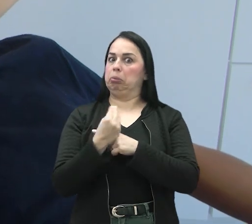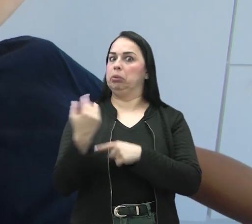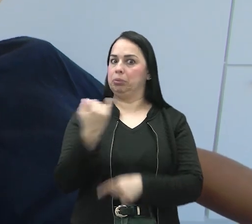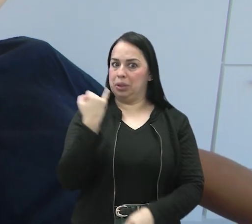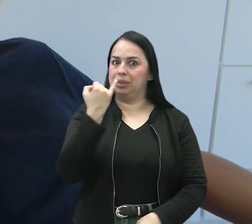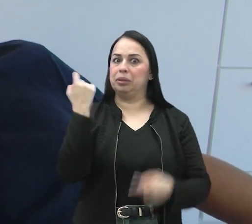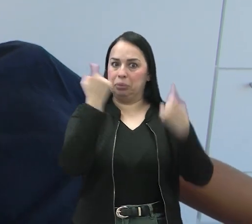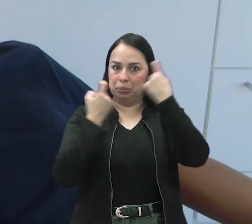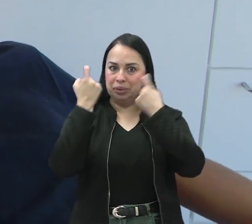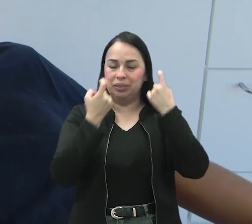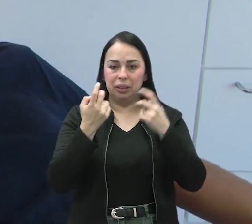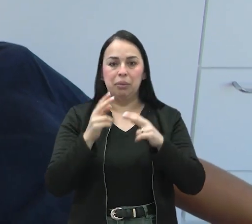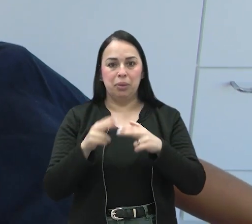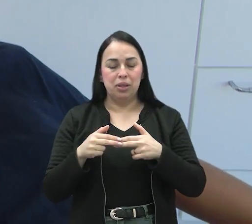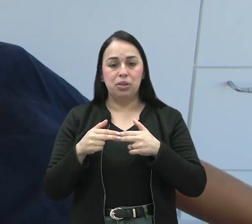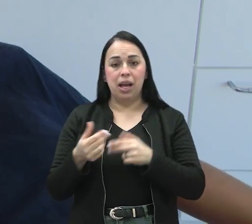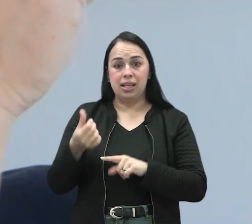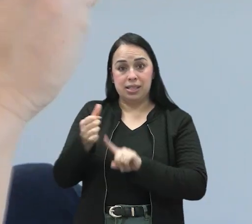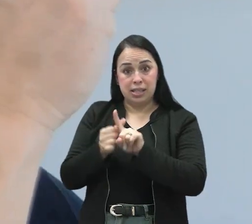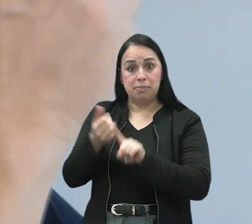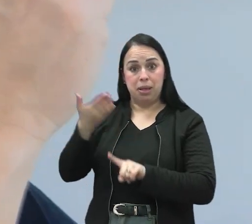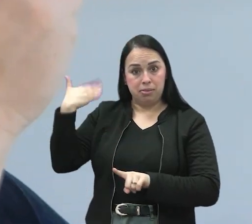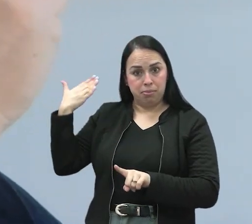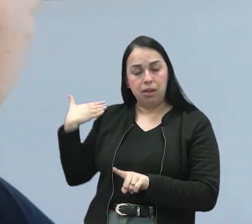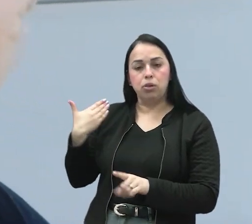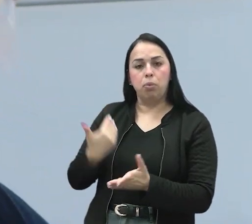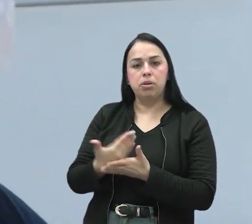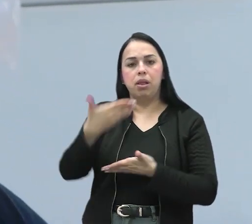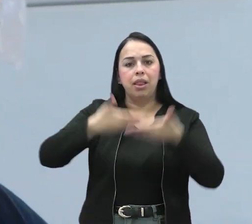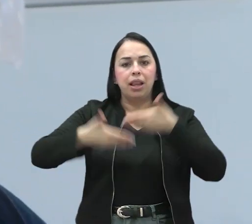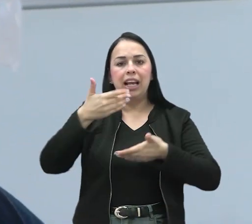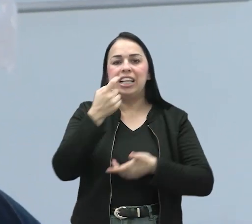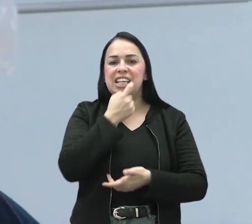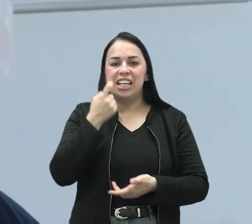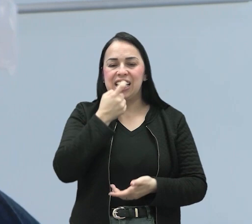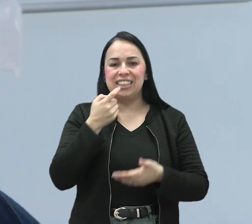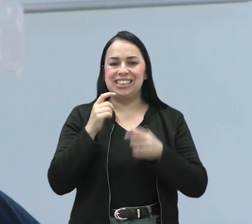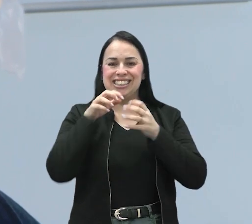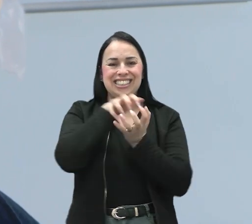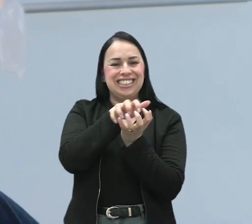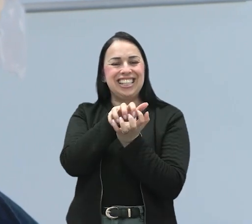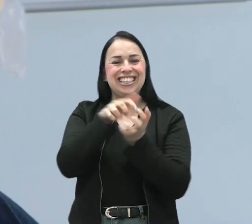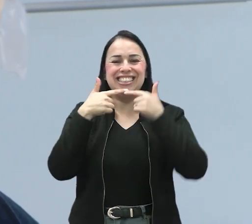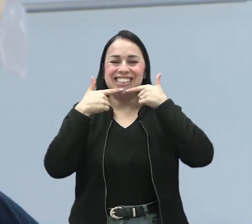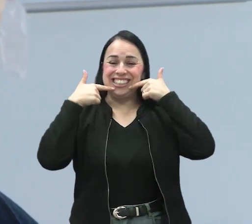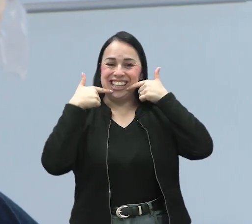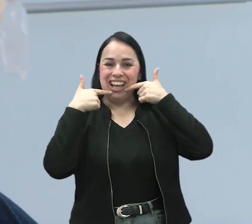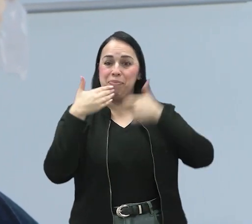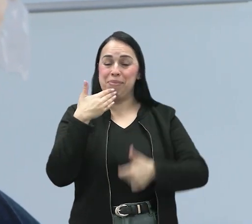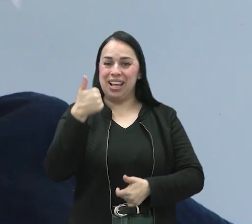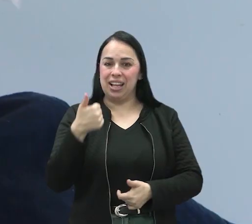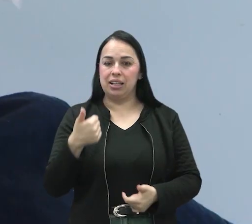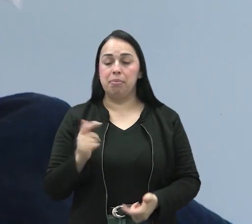questão importante. Há 6 meses, iniciou o tratamento odontológico para cuidar dos dentes e melhorar o